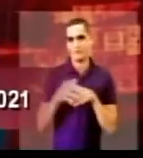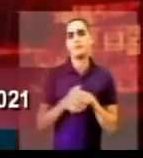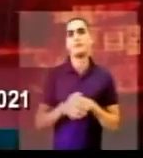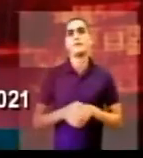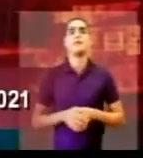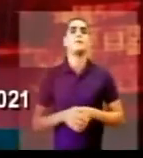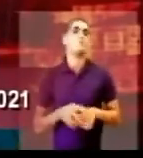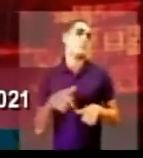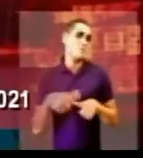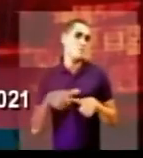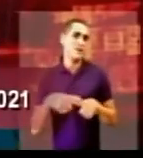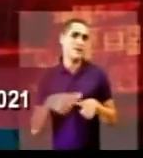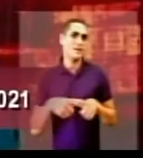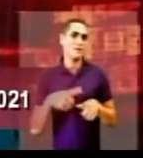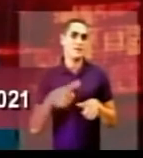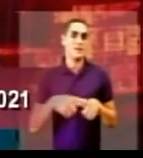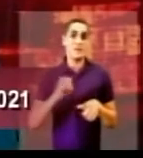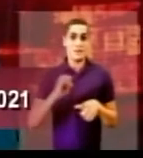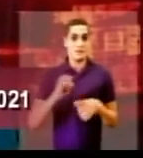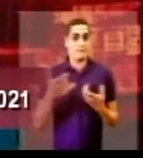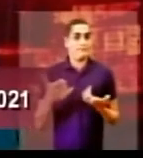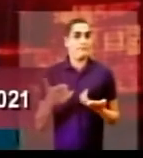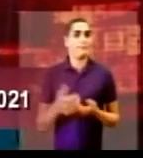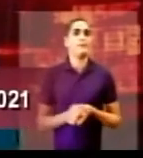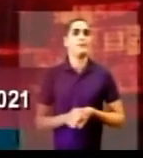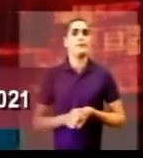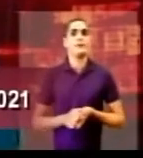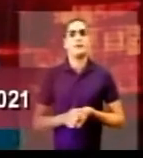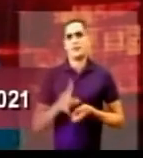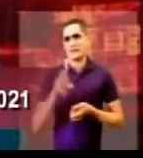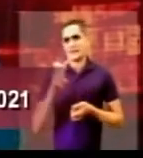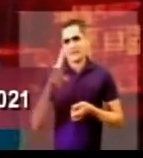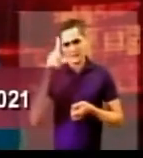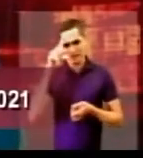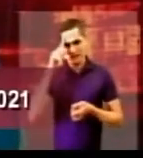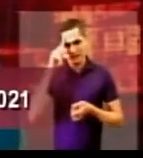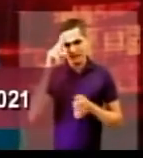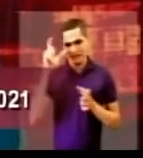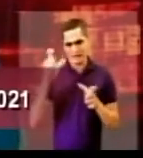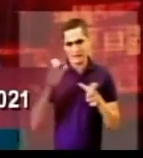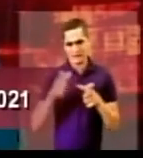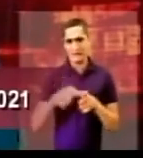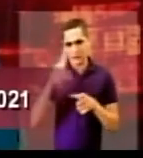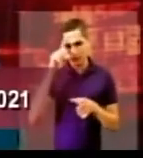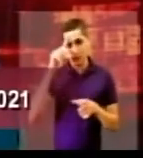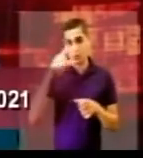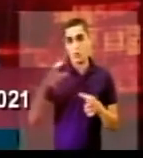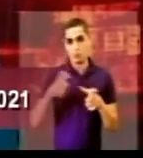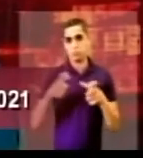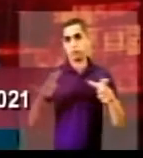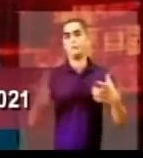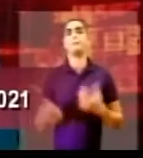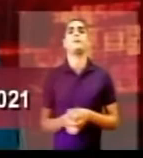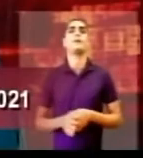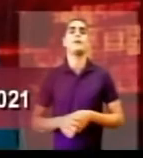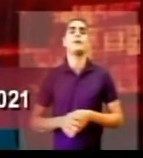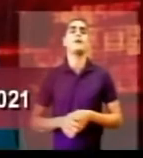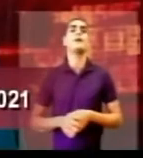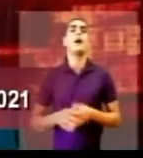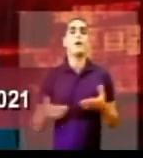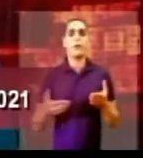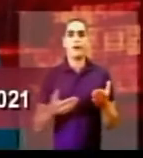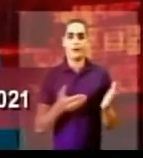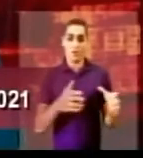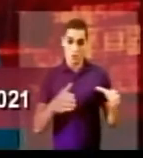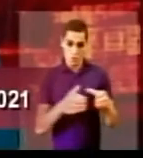dias consecutivos. E está caindo, tá? Está caindo casos leves, está